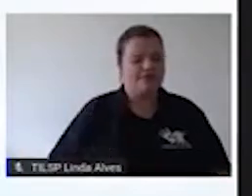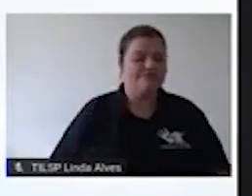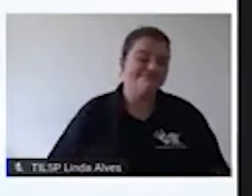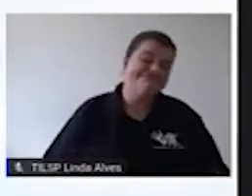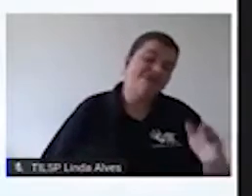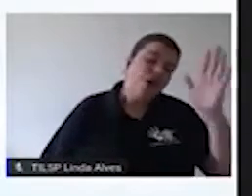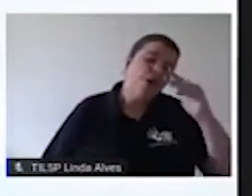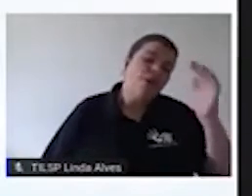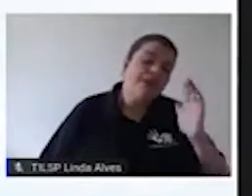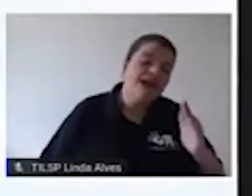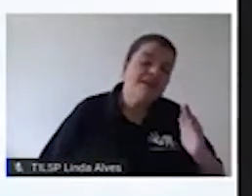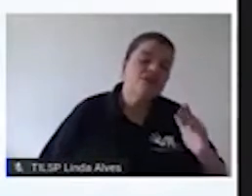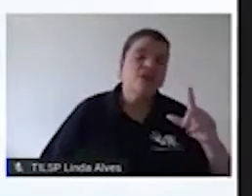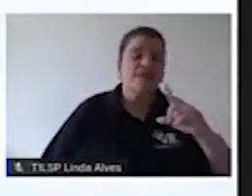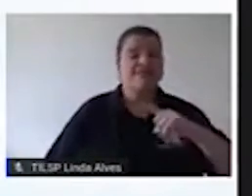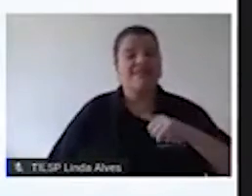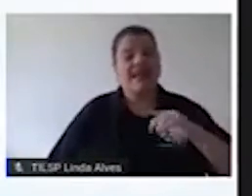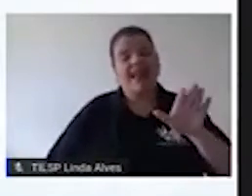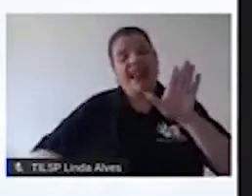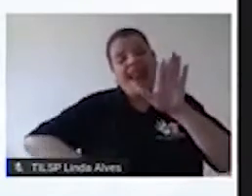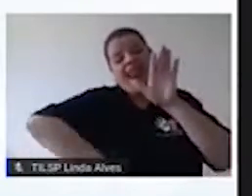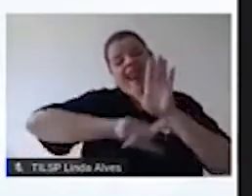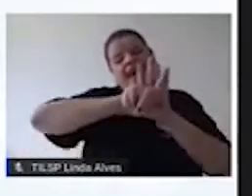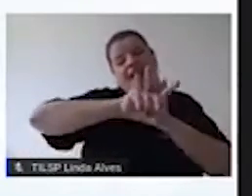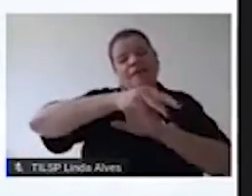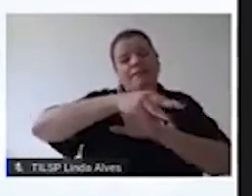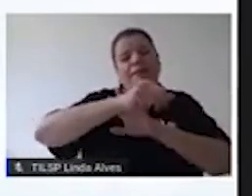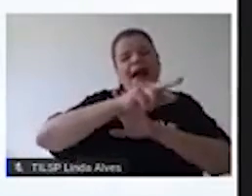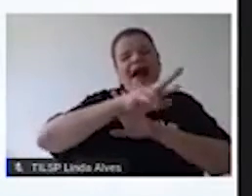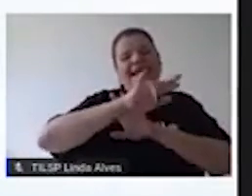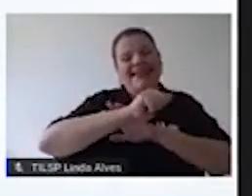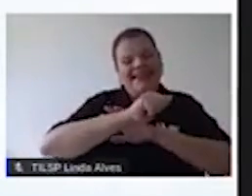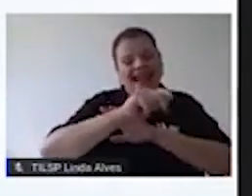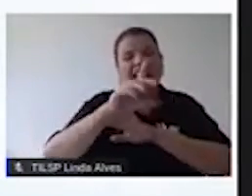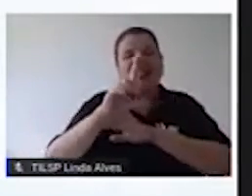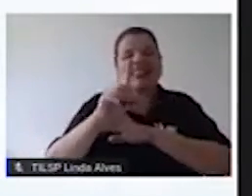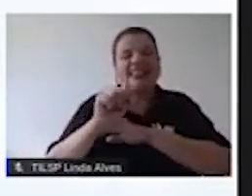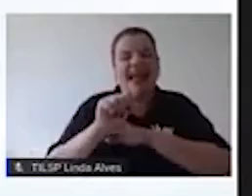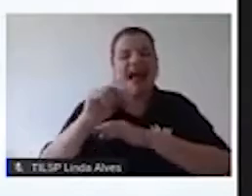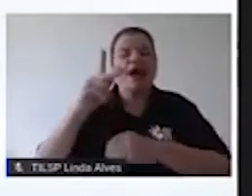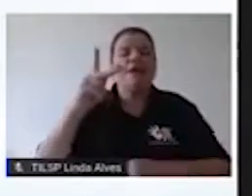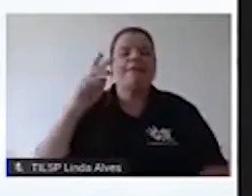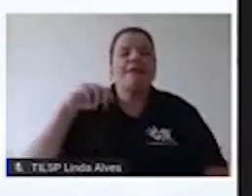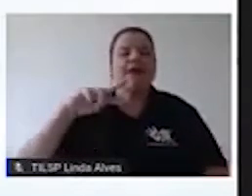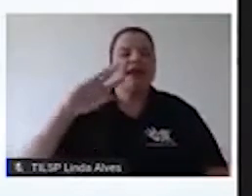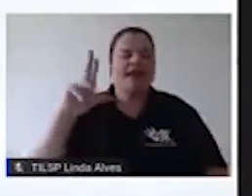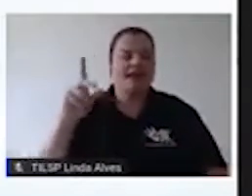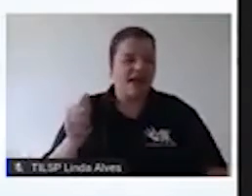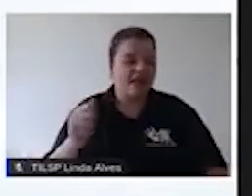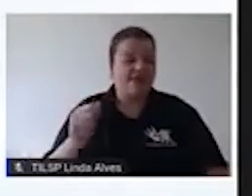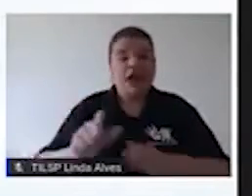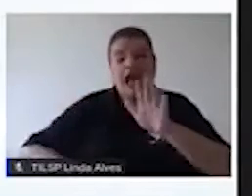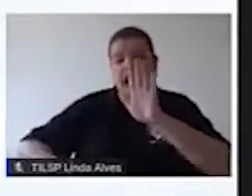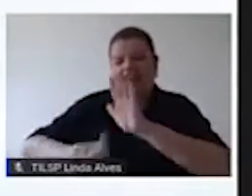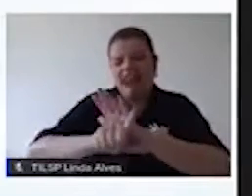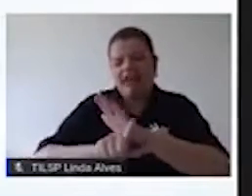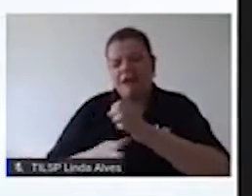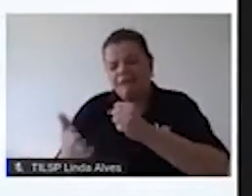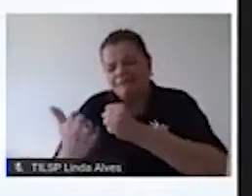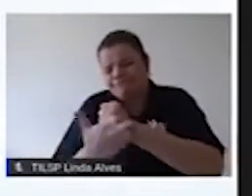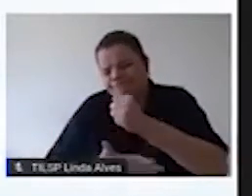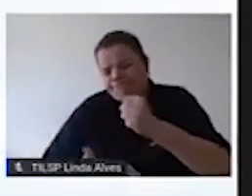tem a Lei Maria da Penha, é uma das leis mais fundamentadas do mundo, né? Mas